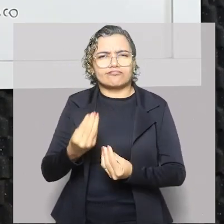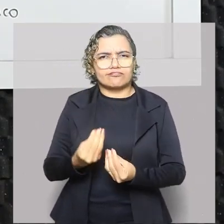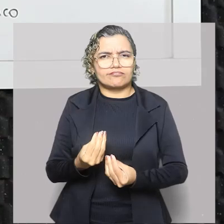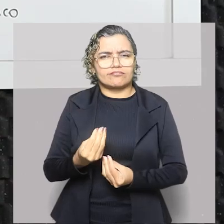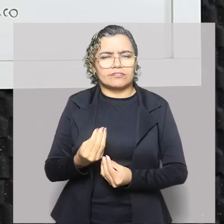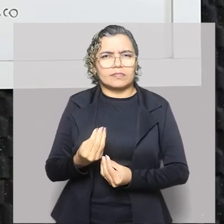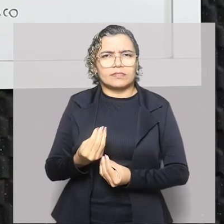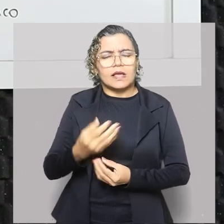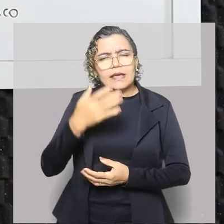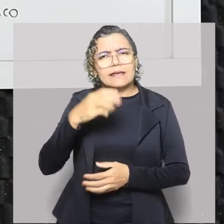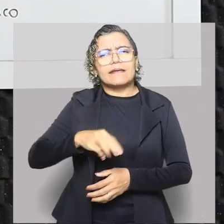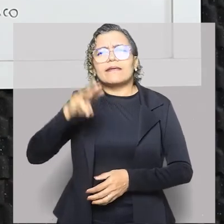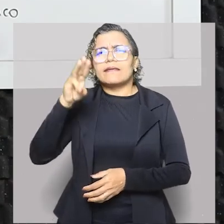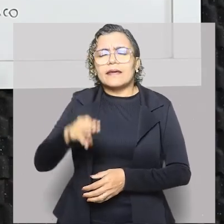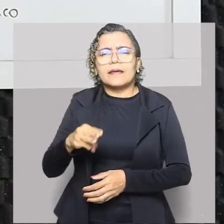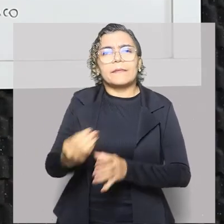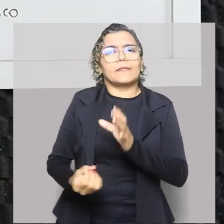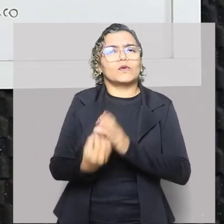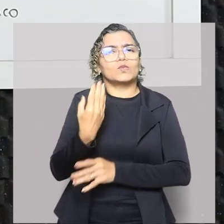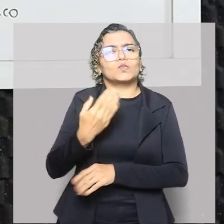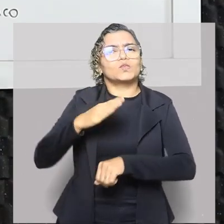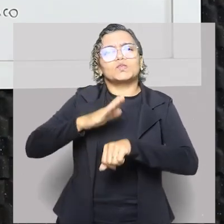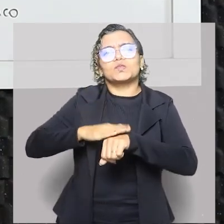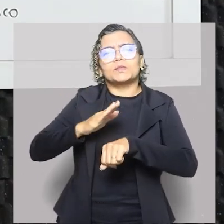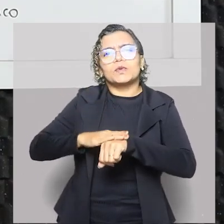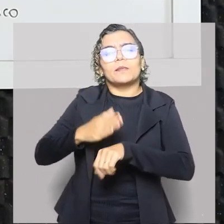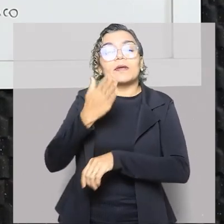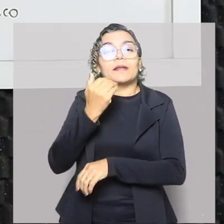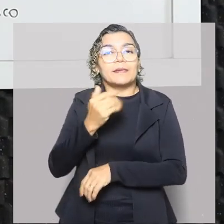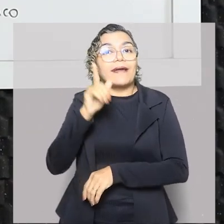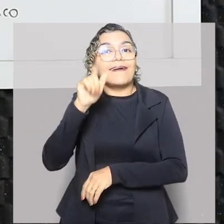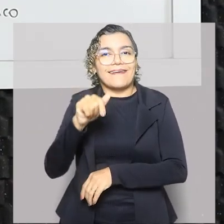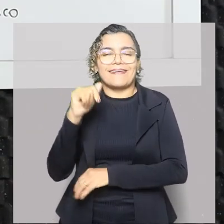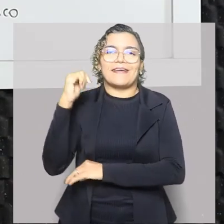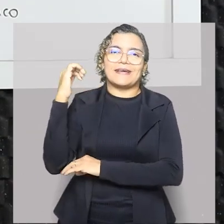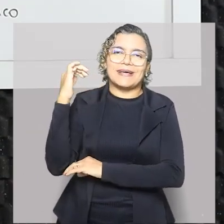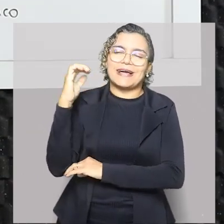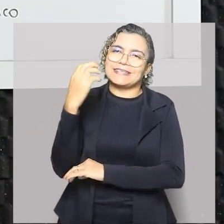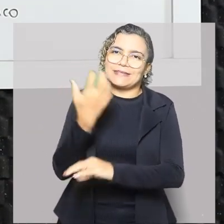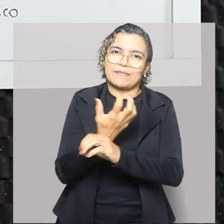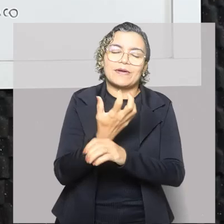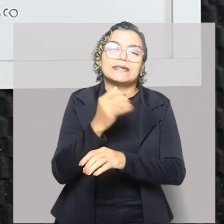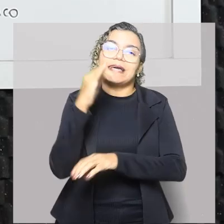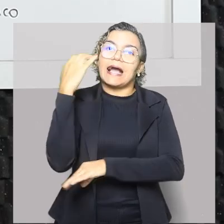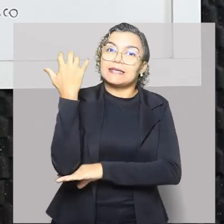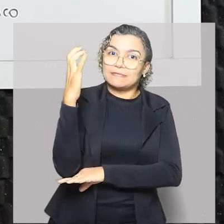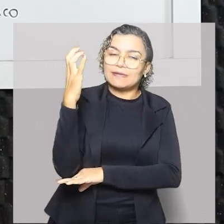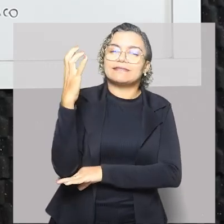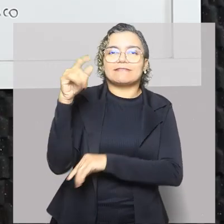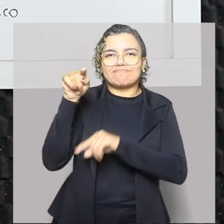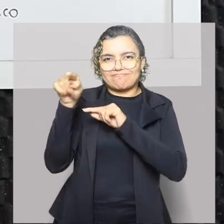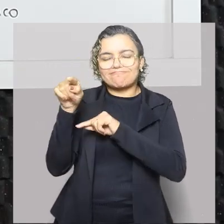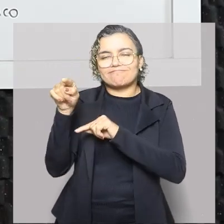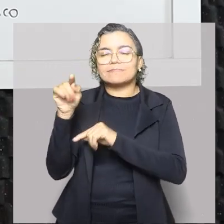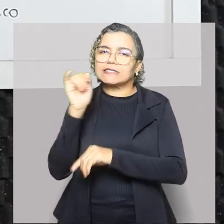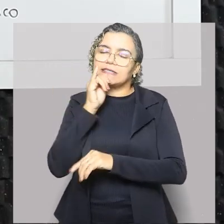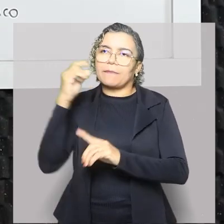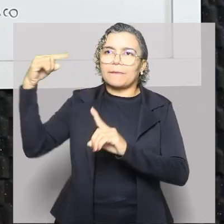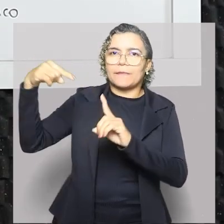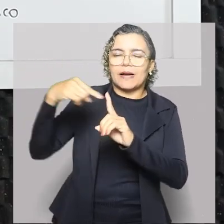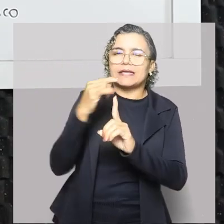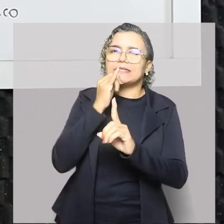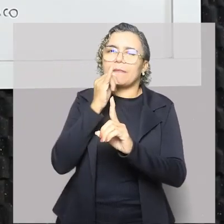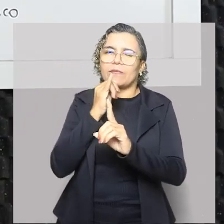que produz seu próprio alimento? Tenho certeza que você pensou aí nas plantas, né? De fato, as plantas fazem fotossíntese